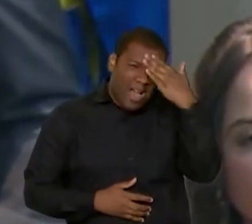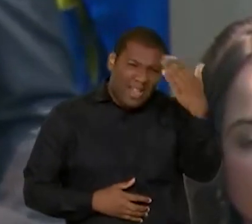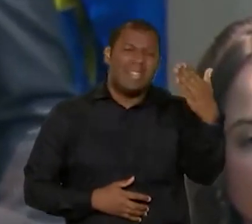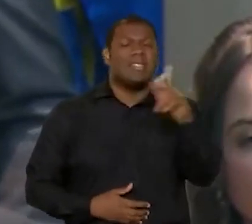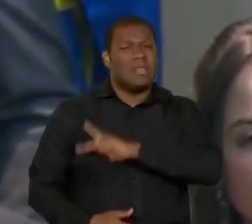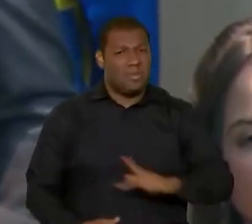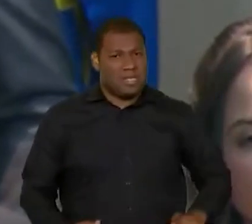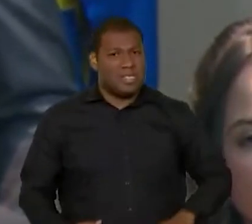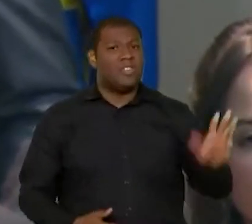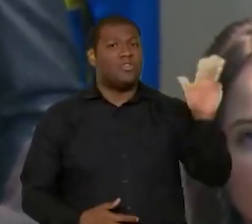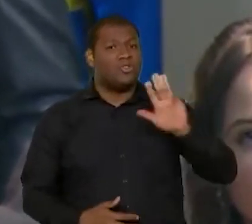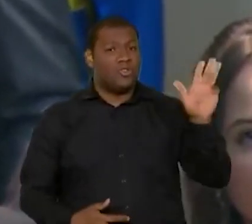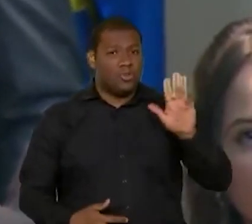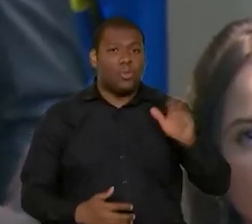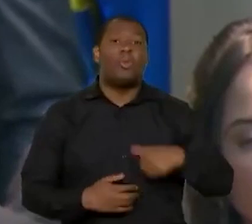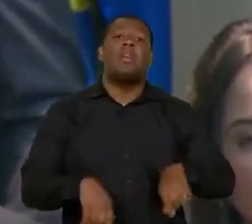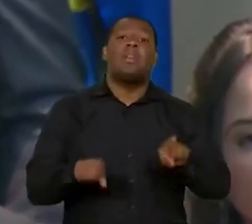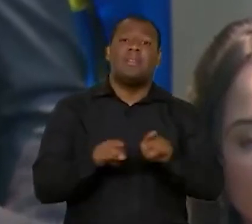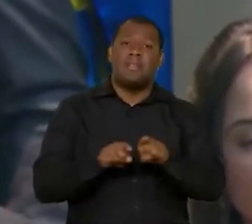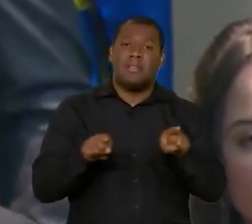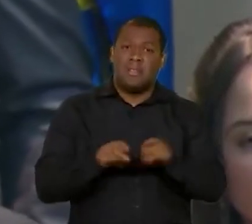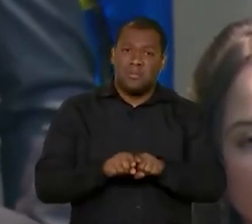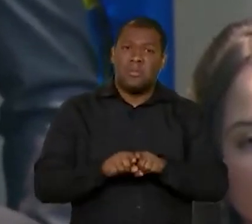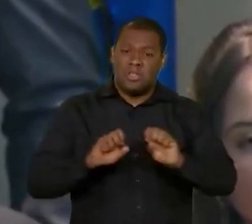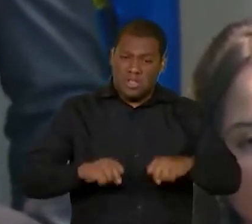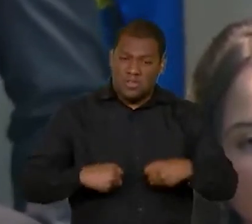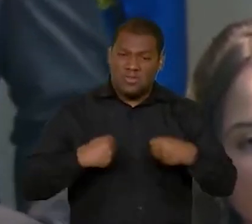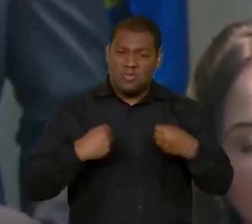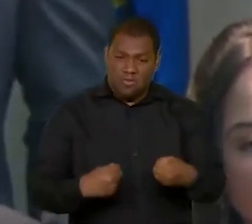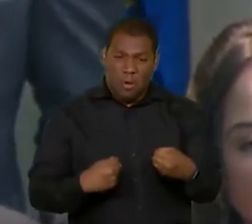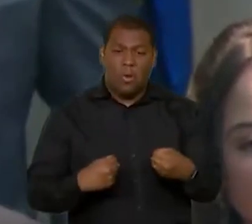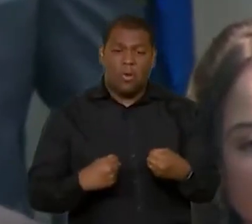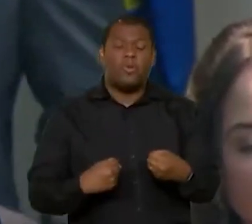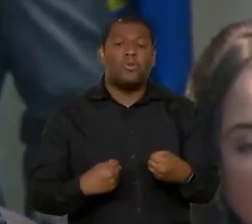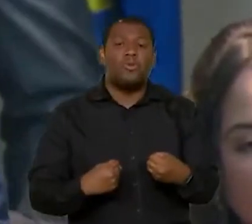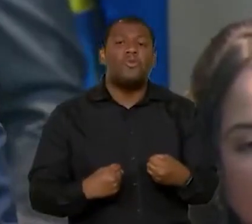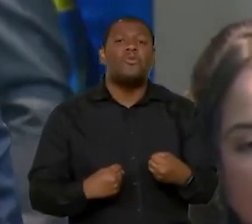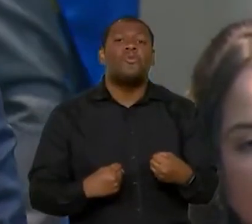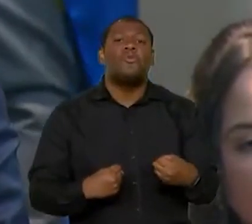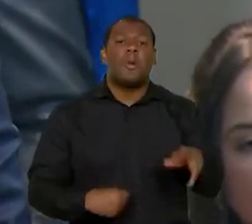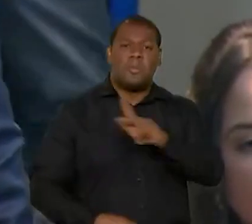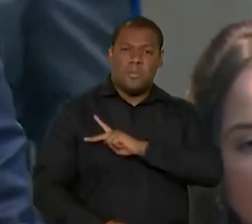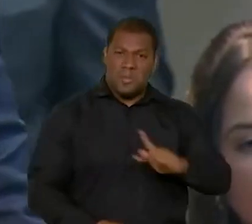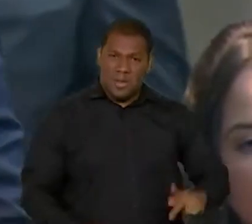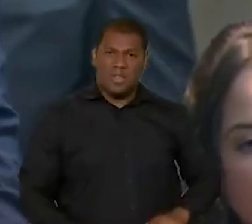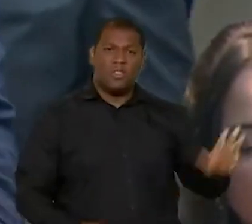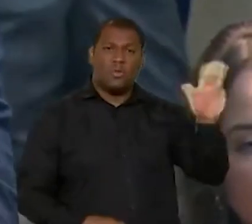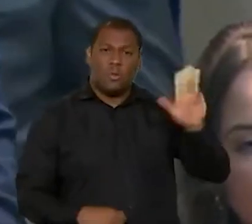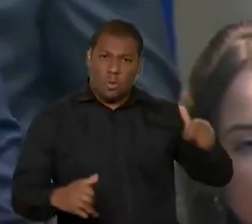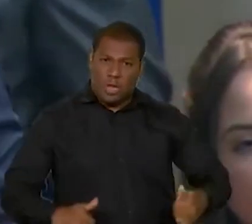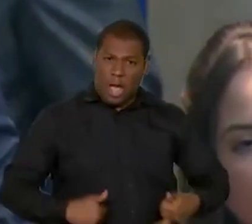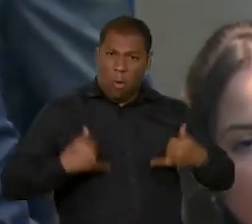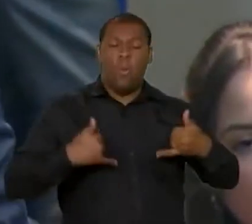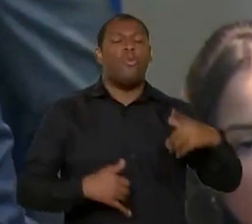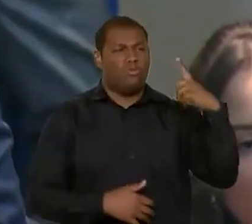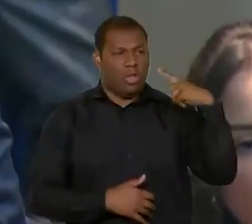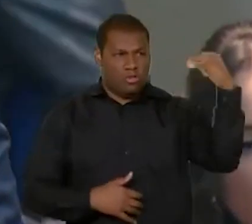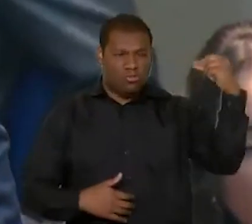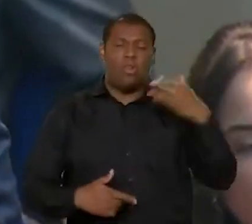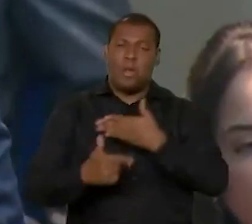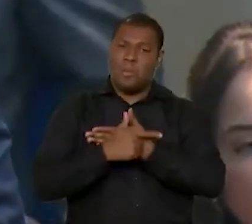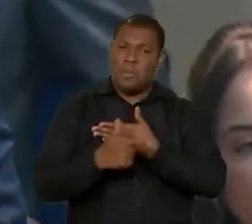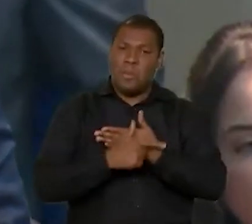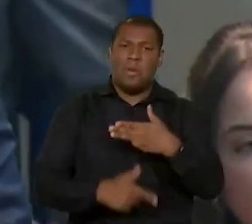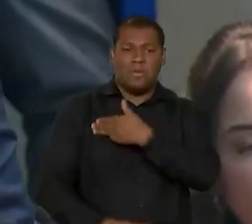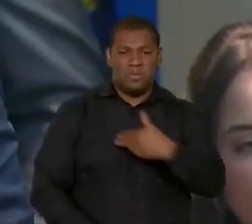ser grato, de recompensar essa confiança depositada em mim. Então, aos desportistas e às desportistas, nós